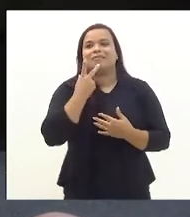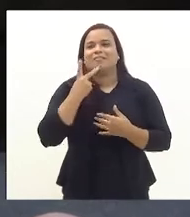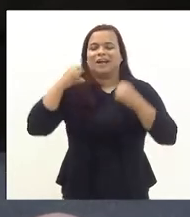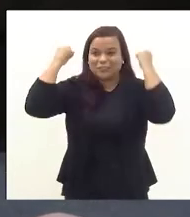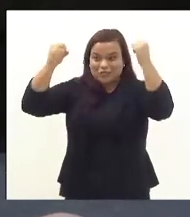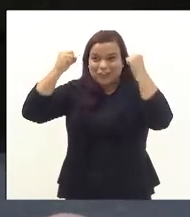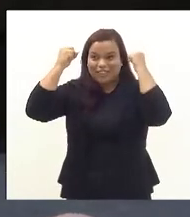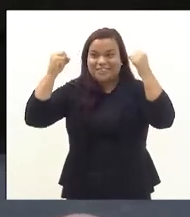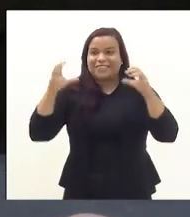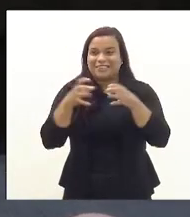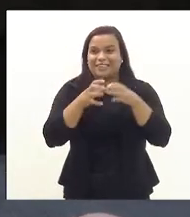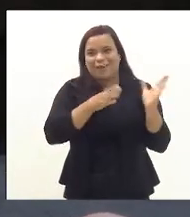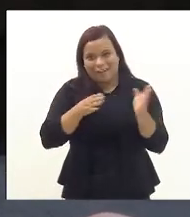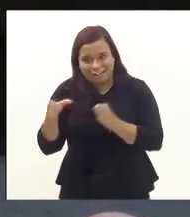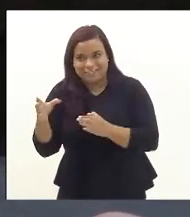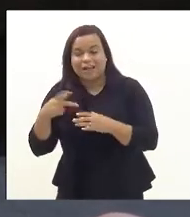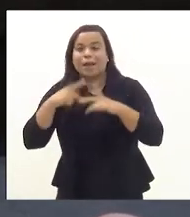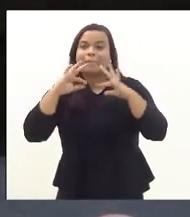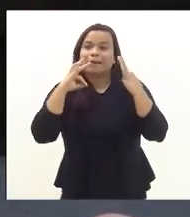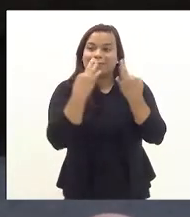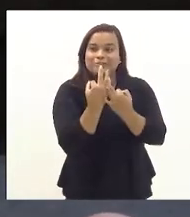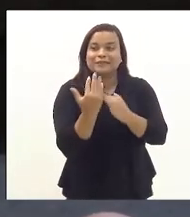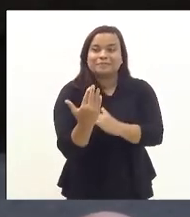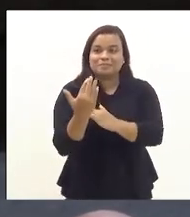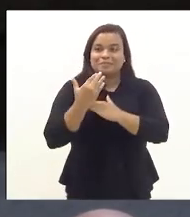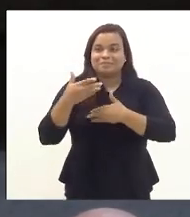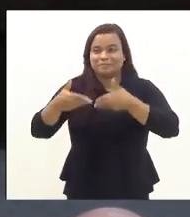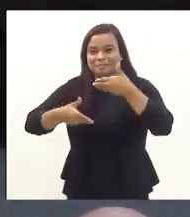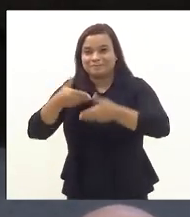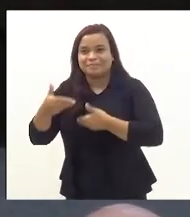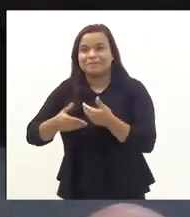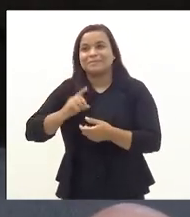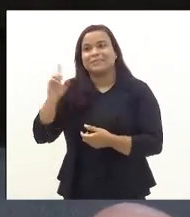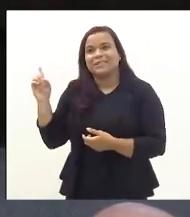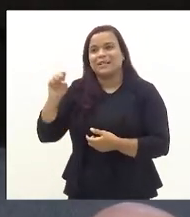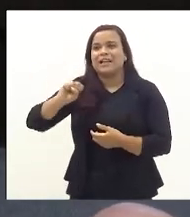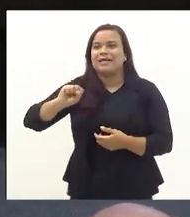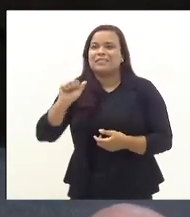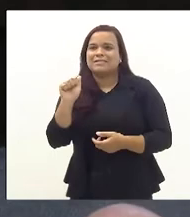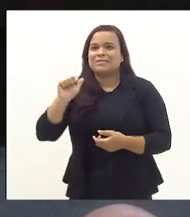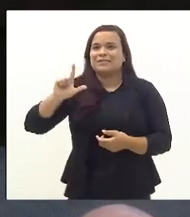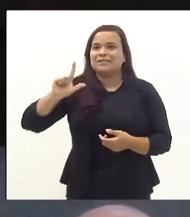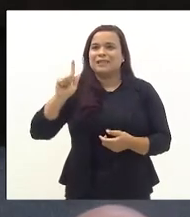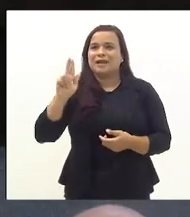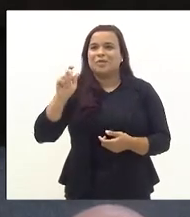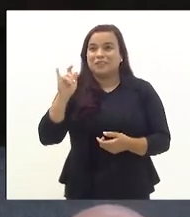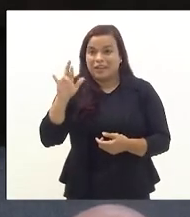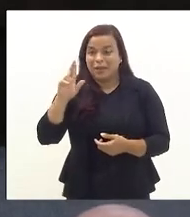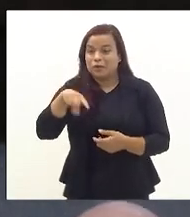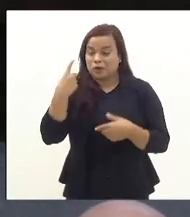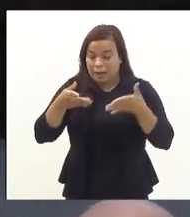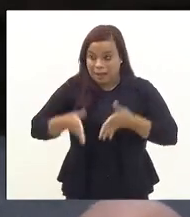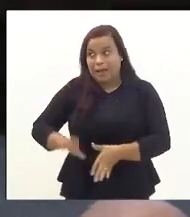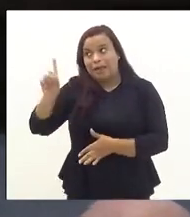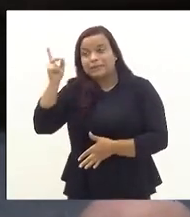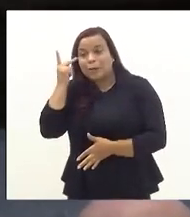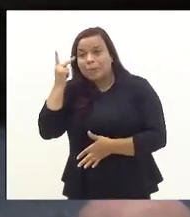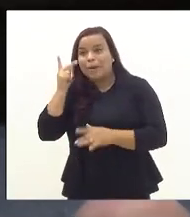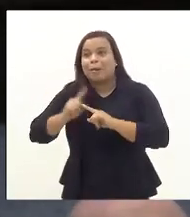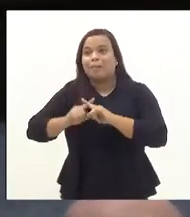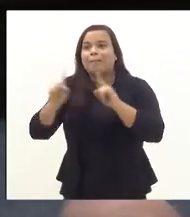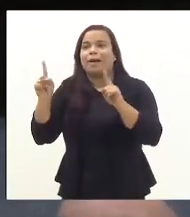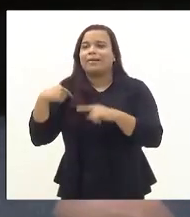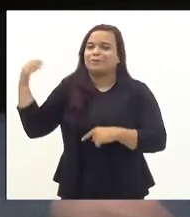família é responsável, né? Lá pelo Salgueiro, apesar de ser uma família que nasceu lá no estado de São Paulo. Sempre estou aqui, praticamente cada